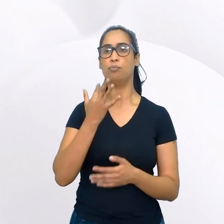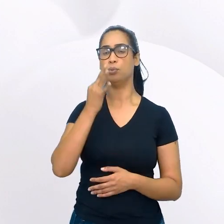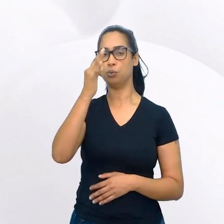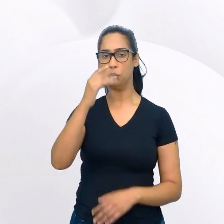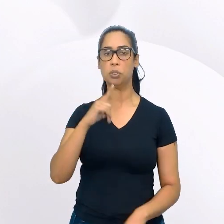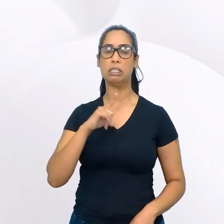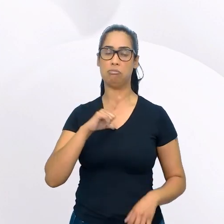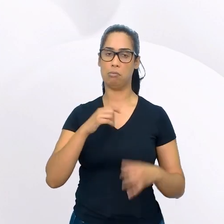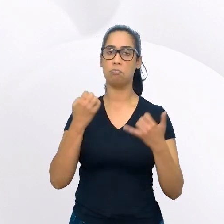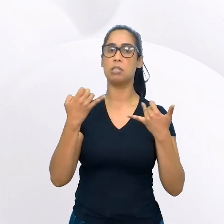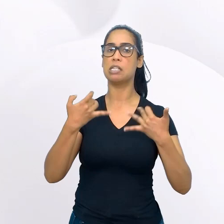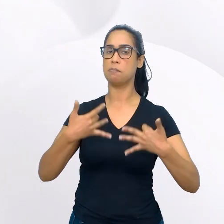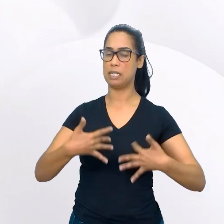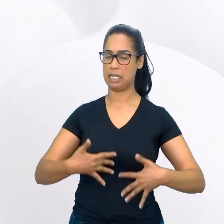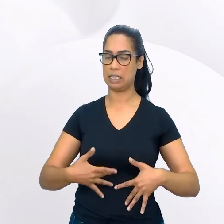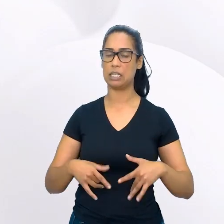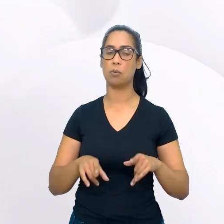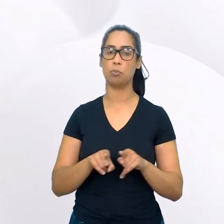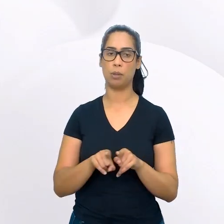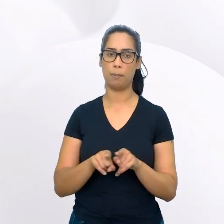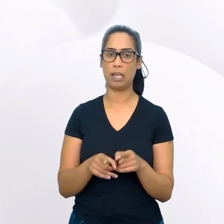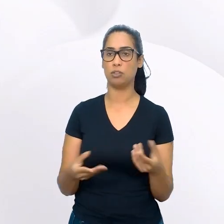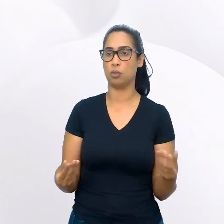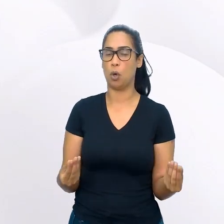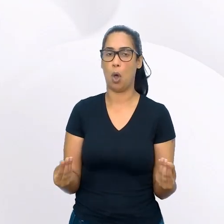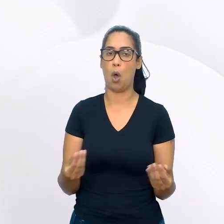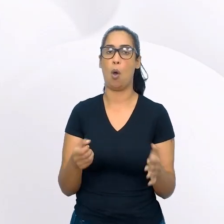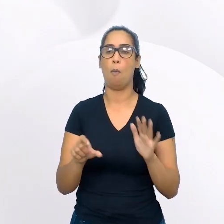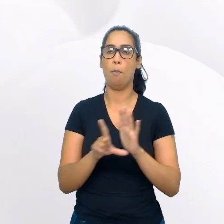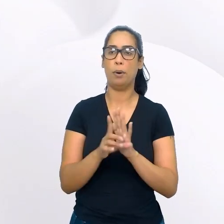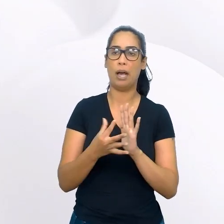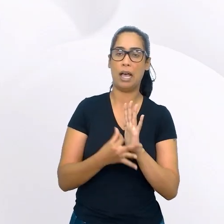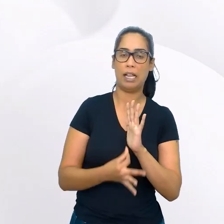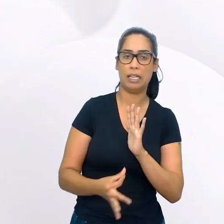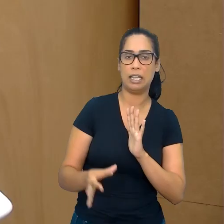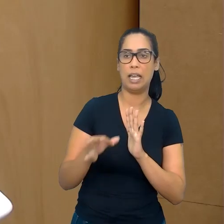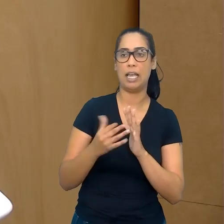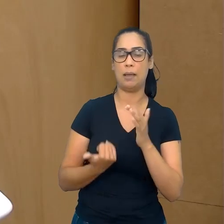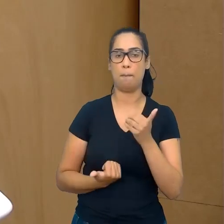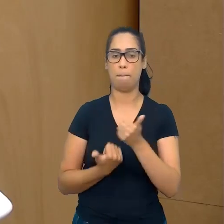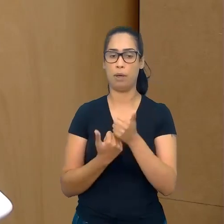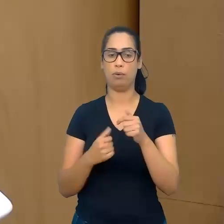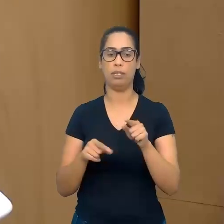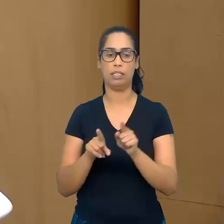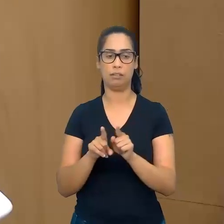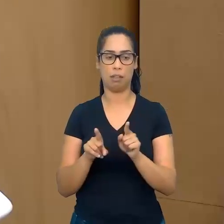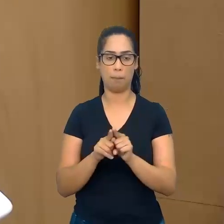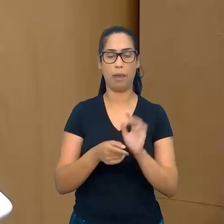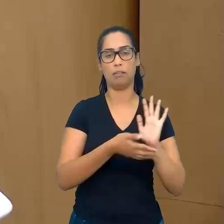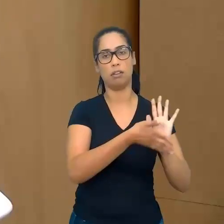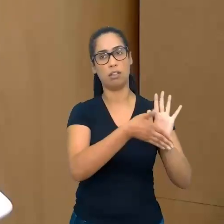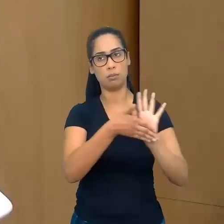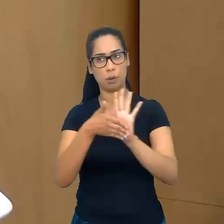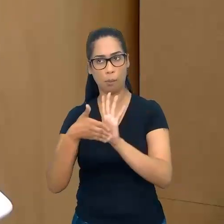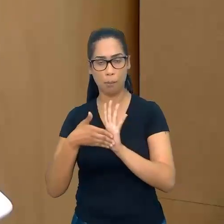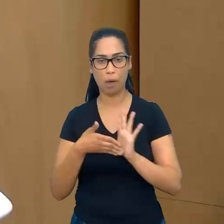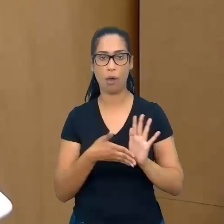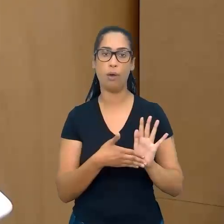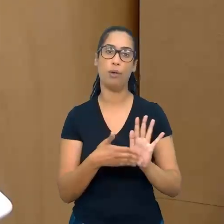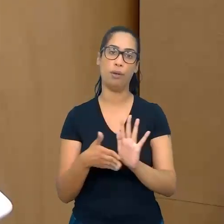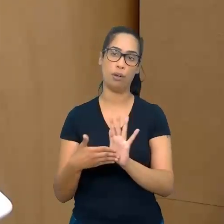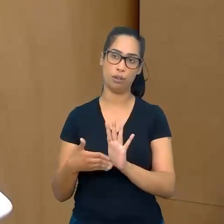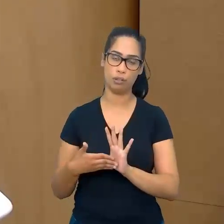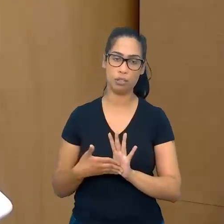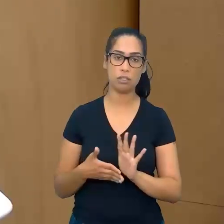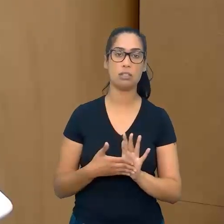E aí acho que a gente segue com a questão do que se propõe aí né a partir de tudo isso dessa dessa